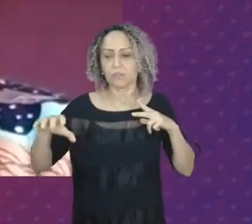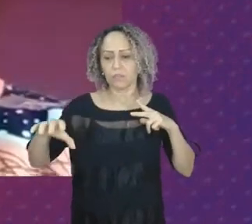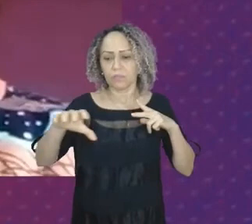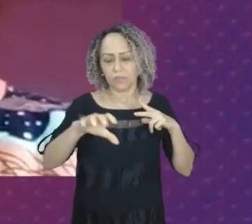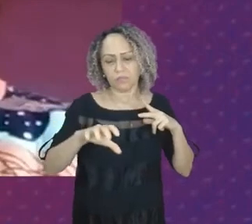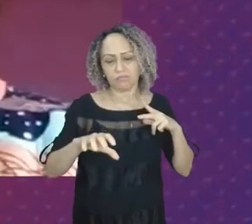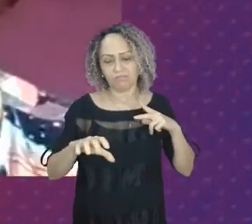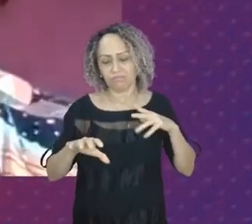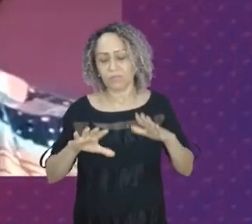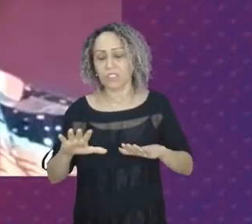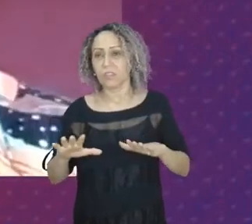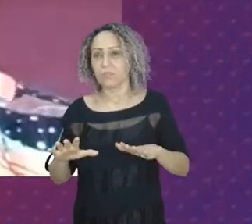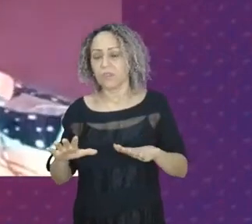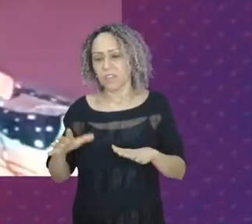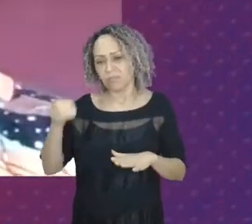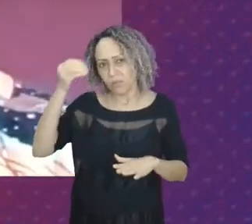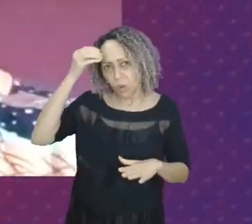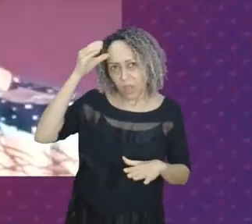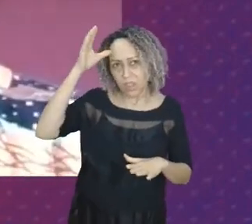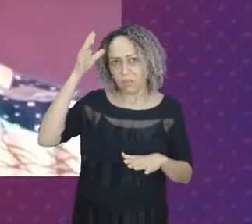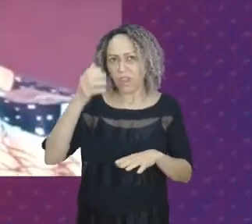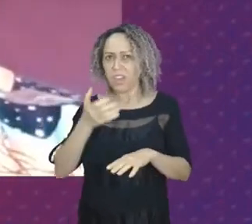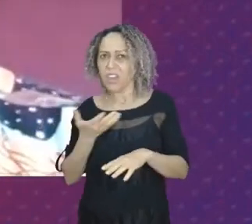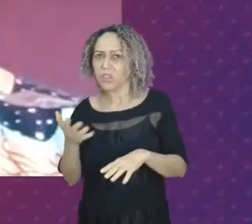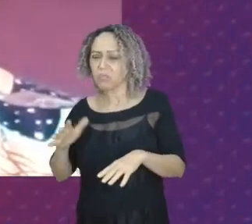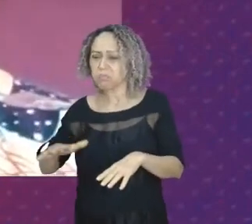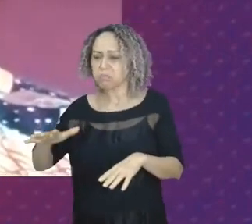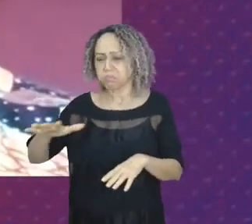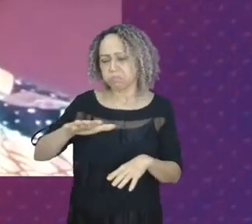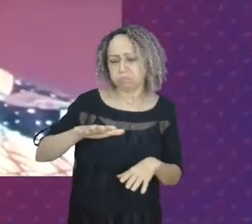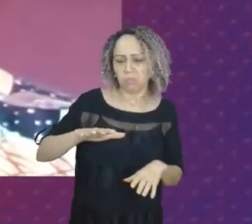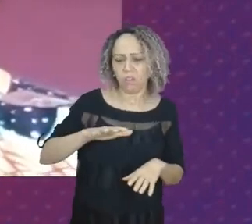áreas de conhecimento, né, áreas de atuação,